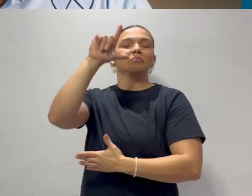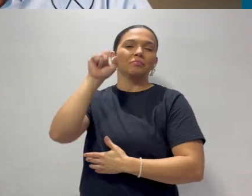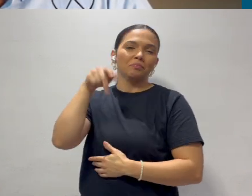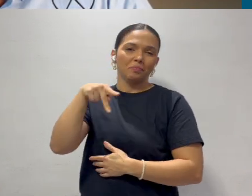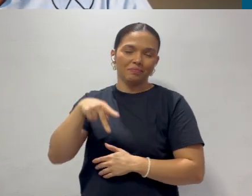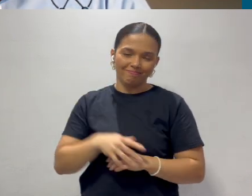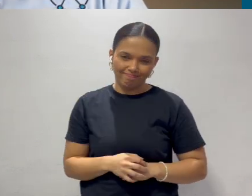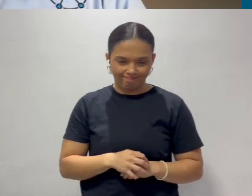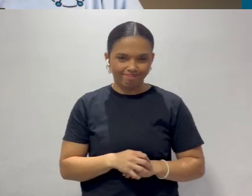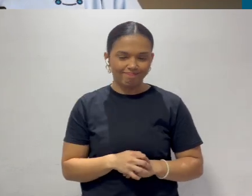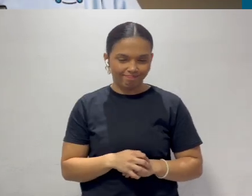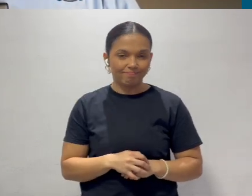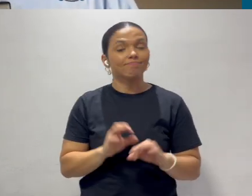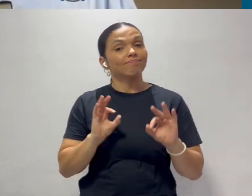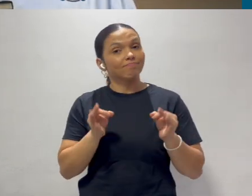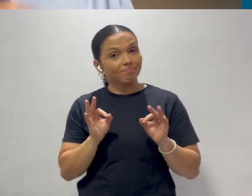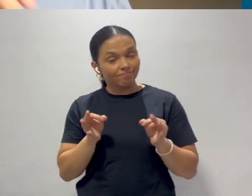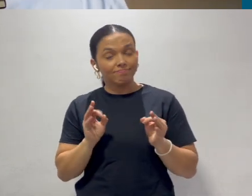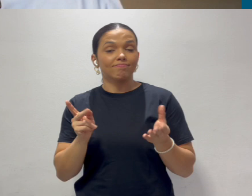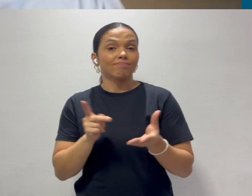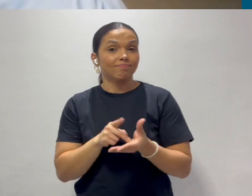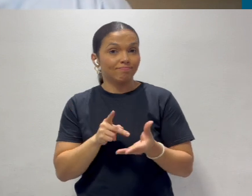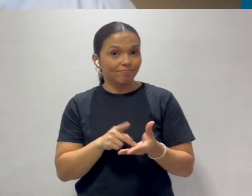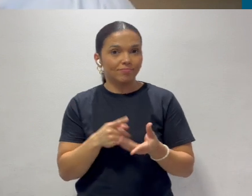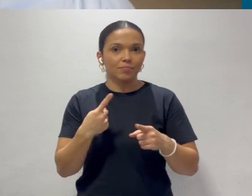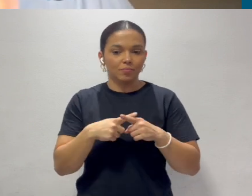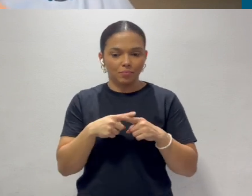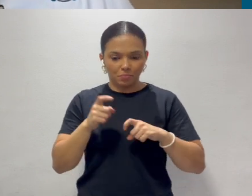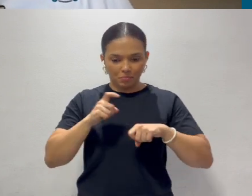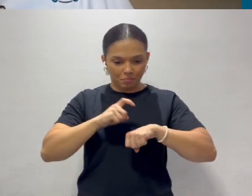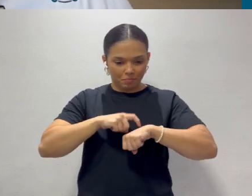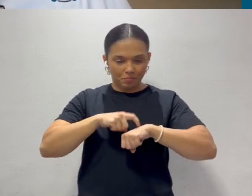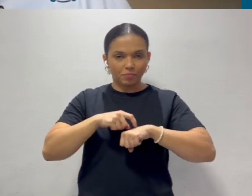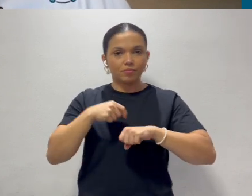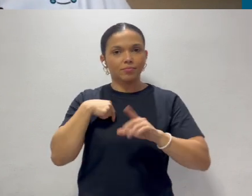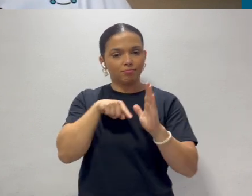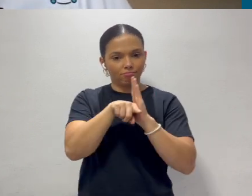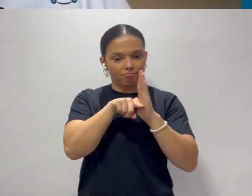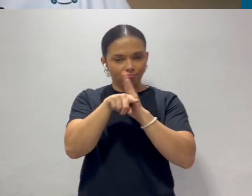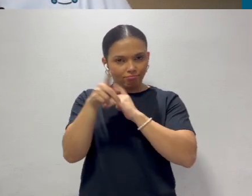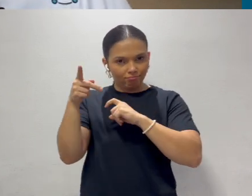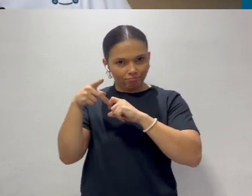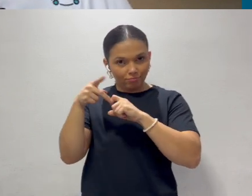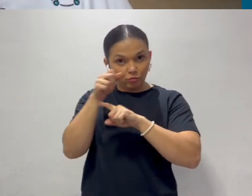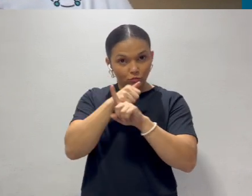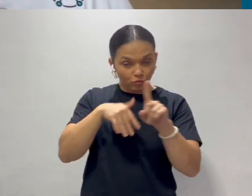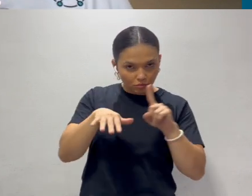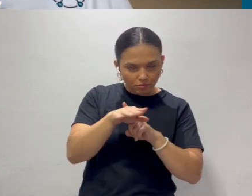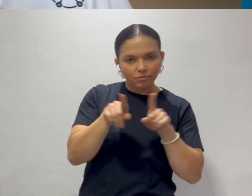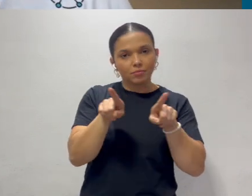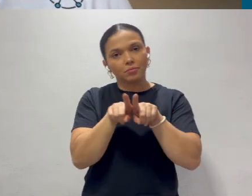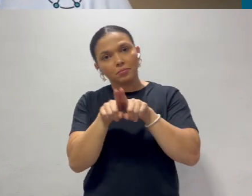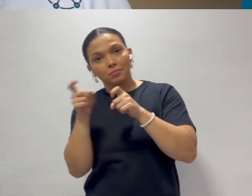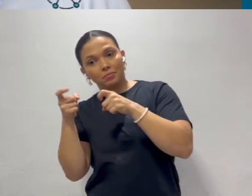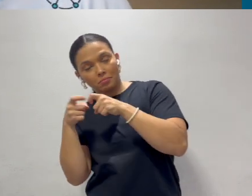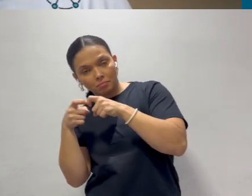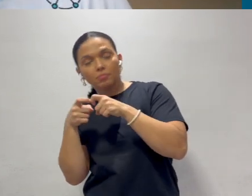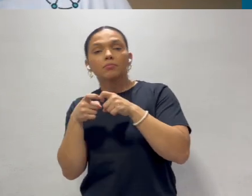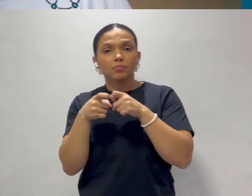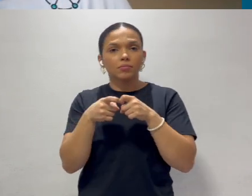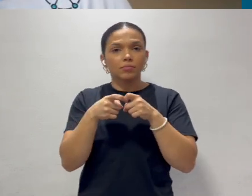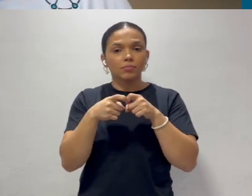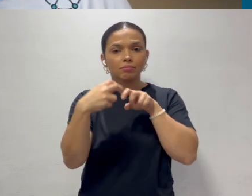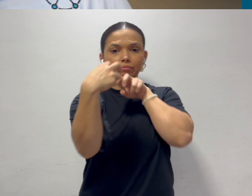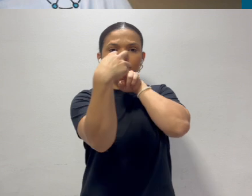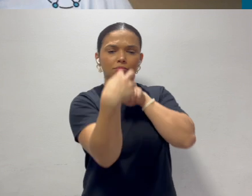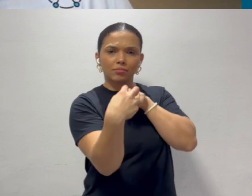concessão dessa aposentadoria. Mesmo porque esse momento que você passa por essa perícia, você acaba imaginando que do lado de